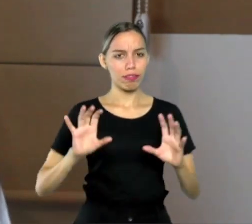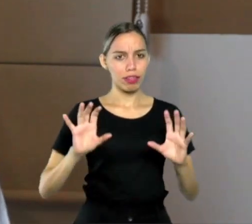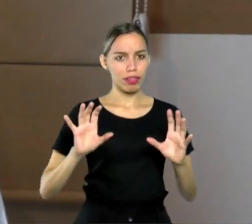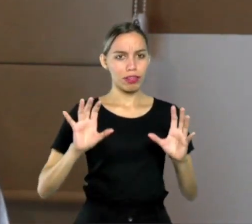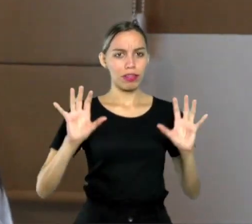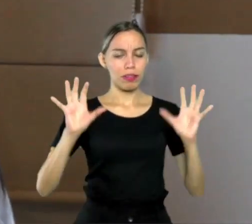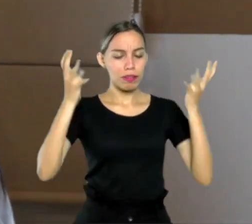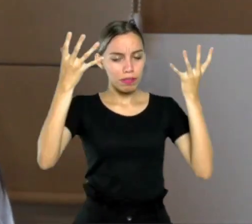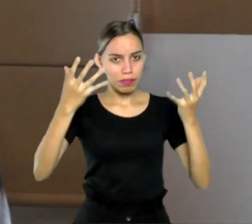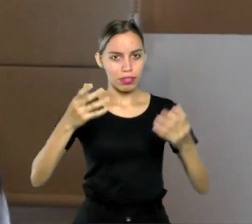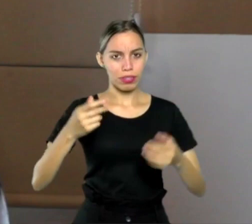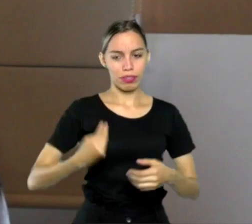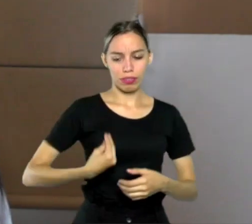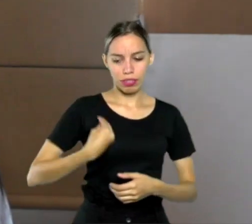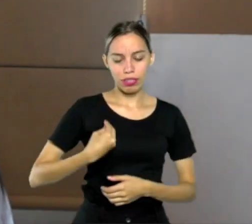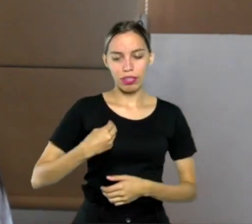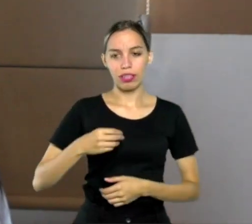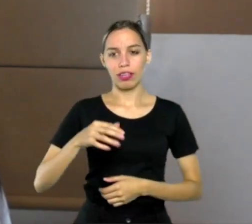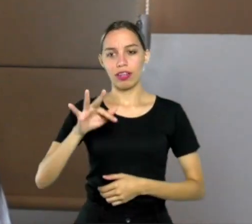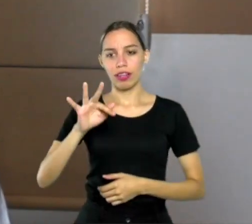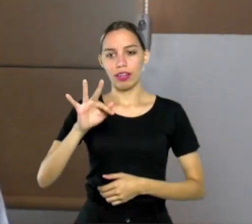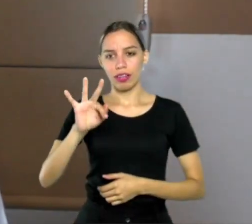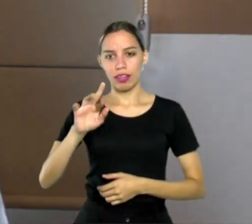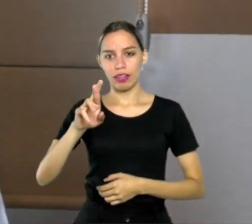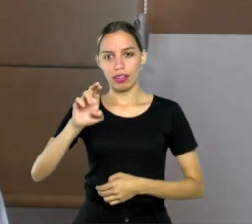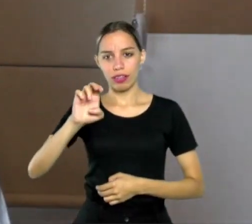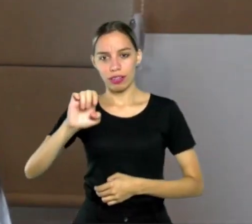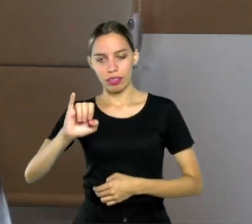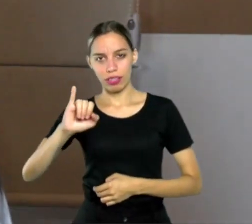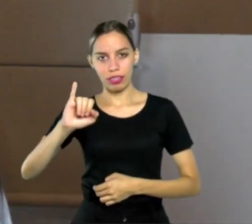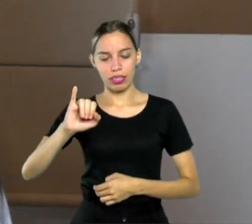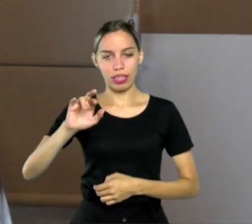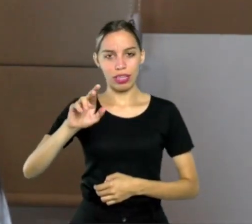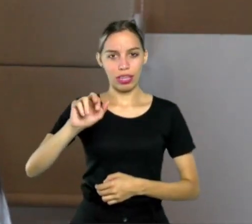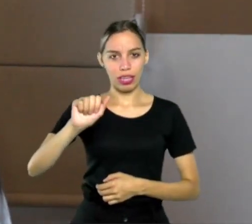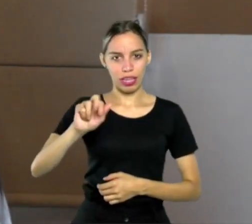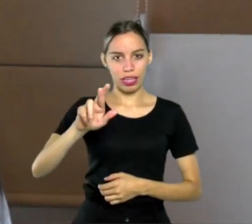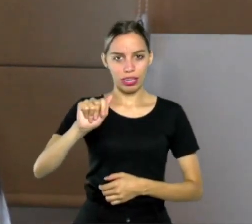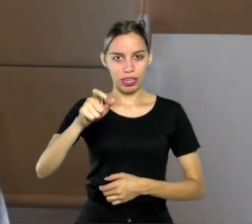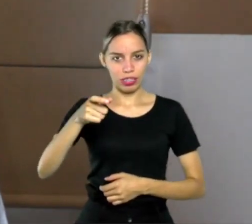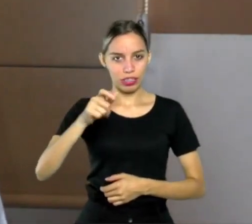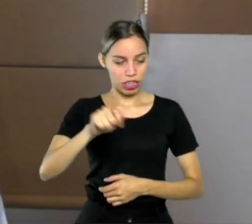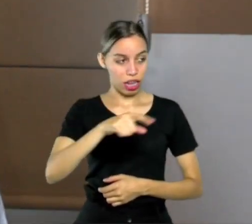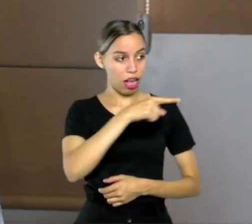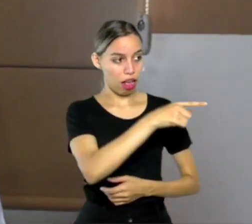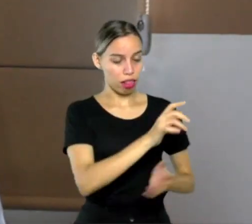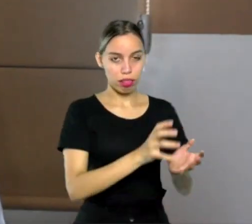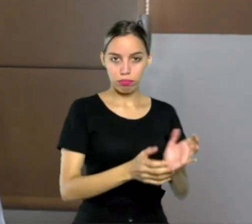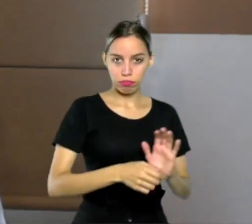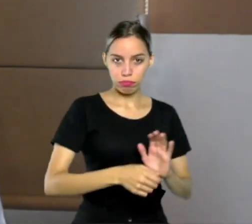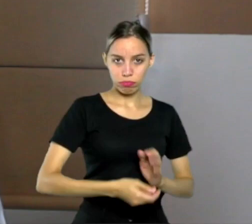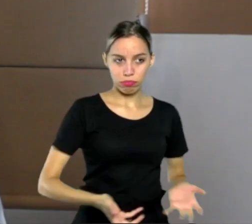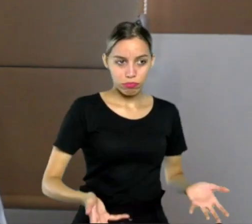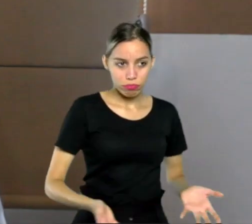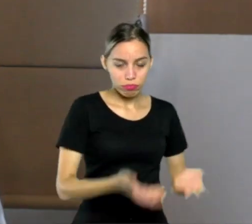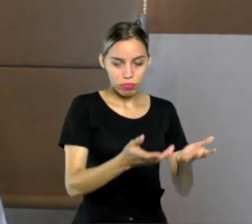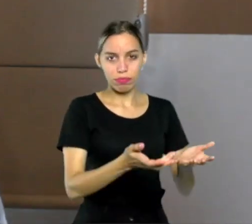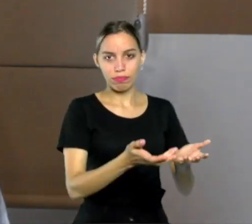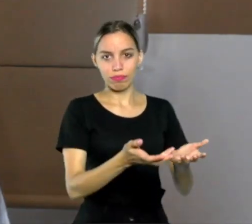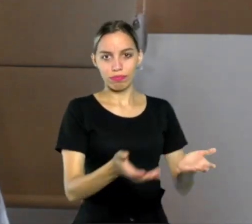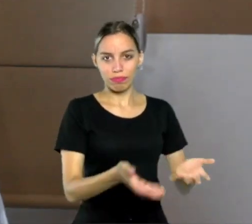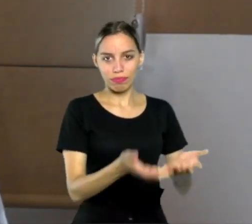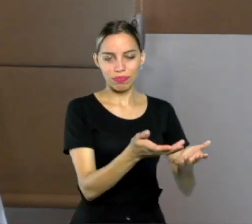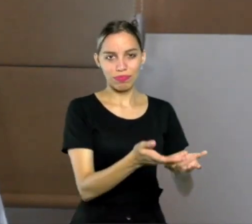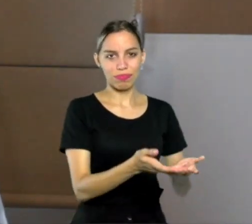escritora local. Então, a gente está muito feliz por você estar conosco nesta edição do FLI Araxá, Líria, mais uma vez,